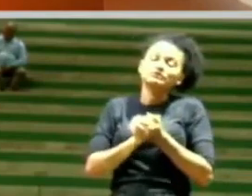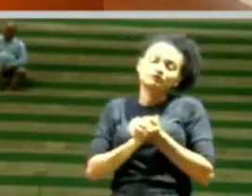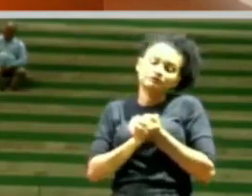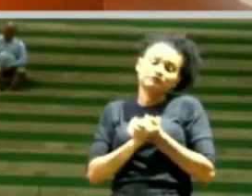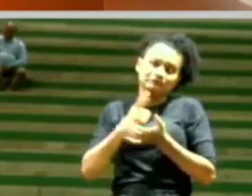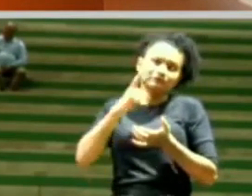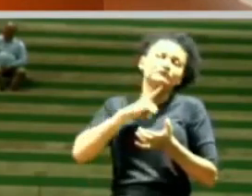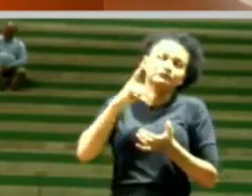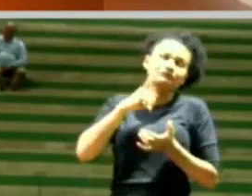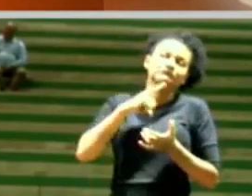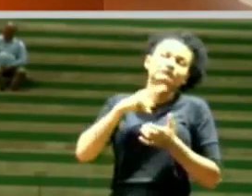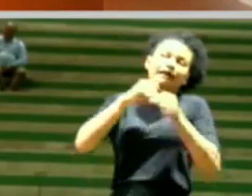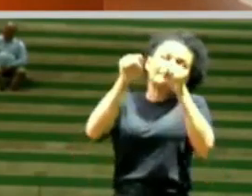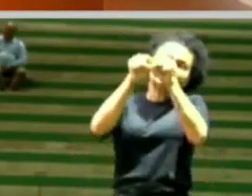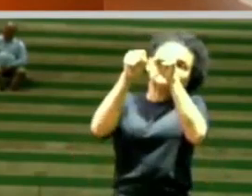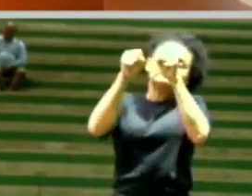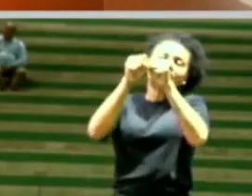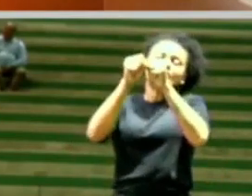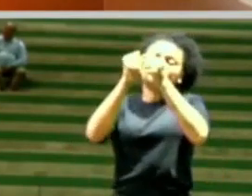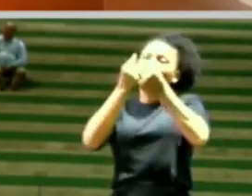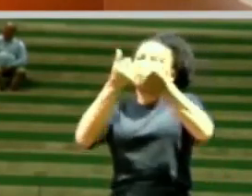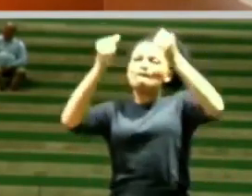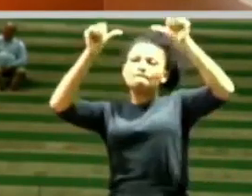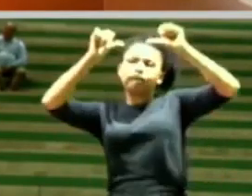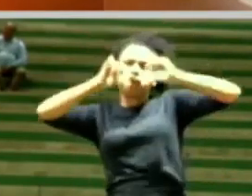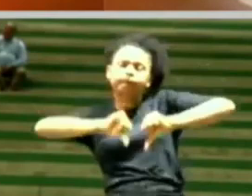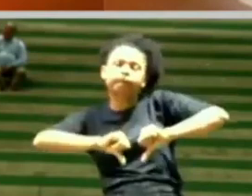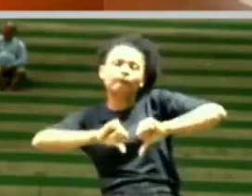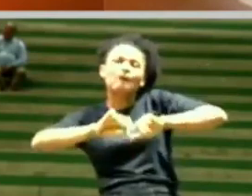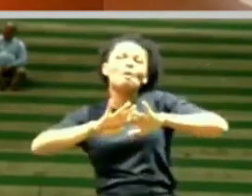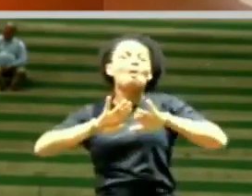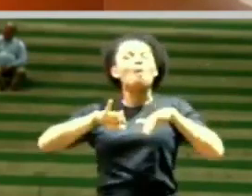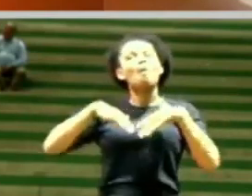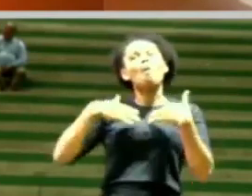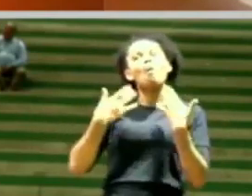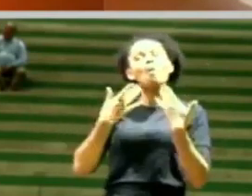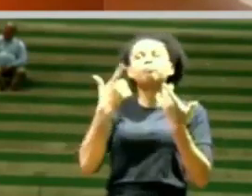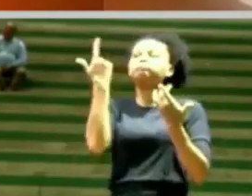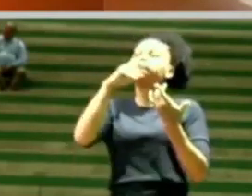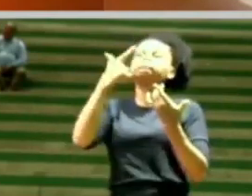crise ou em crise.